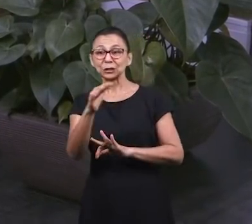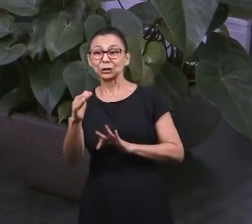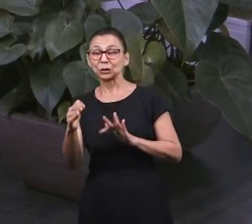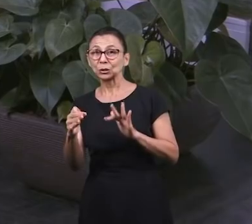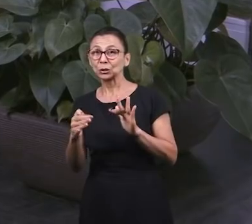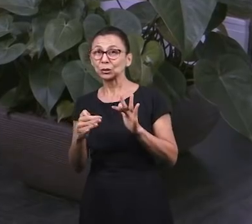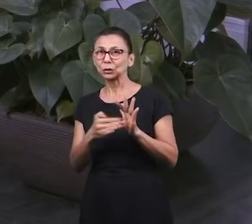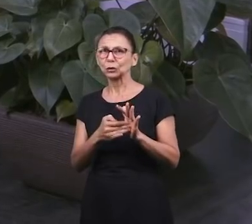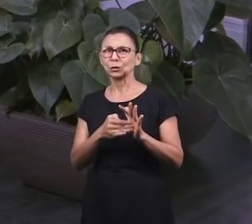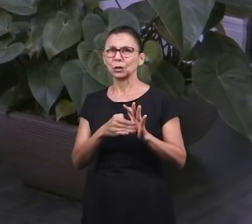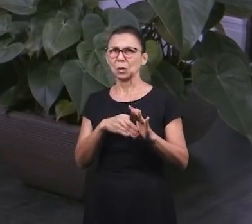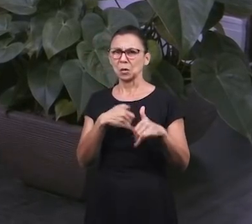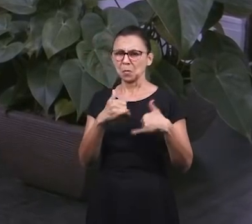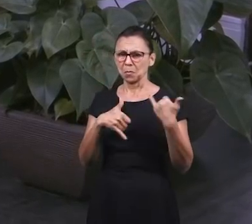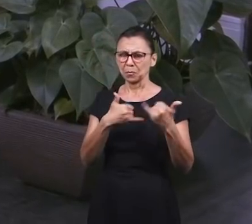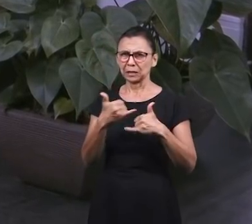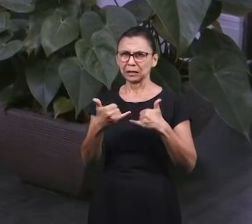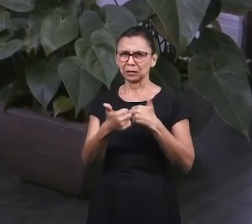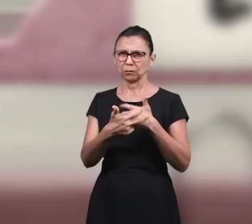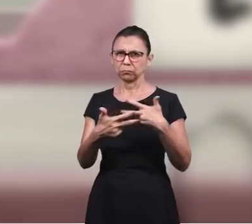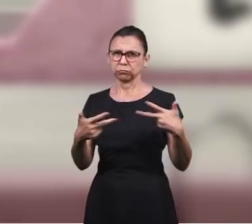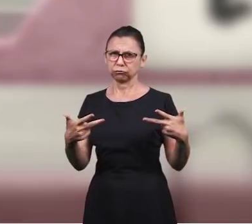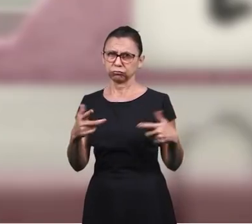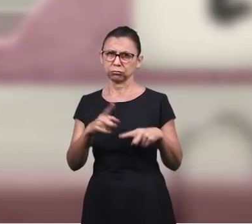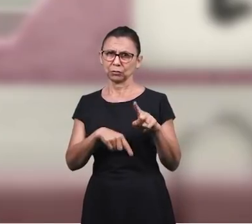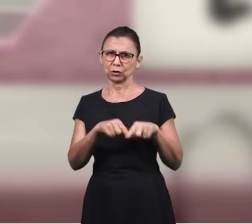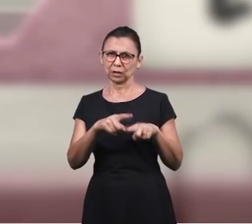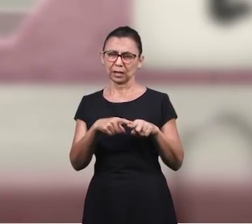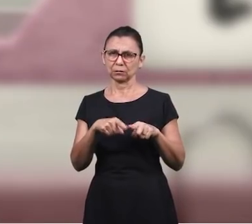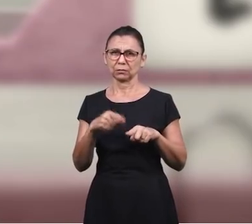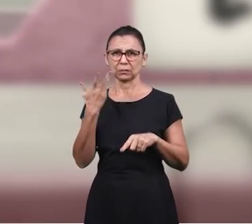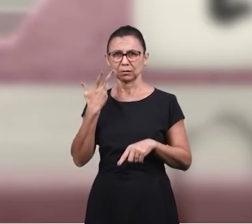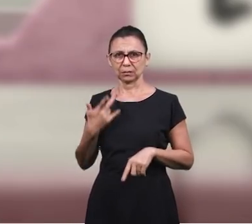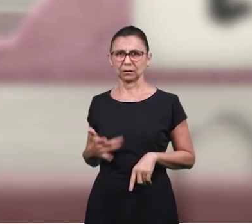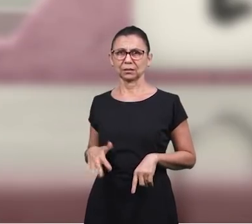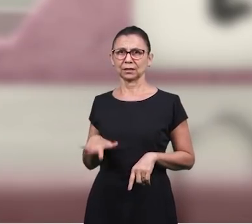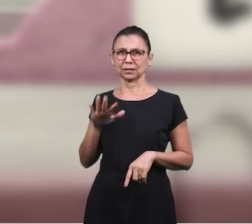considerando o aspecto dos brinquedos das crianças.